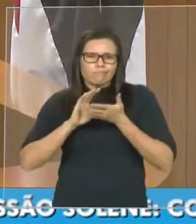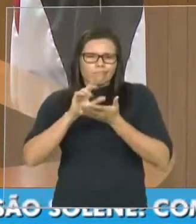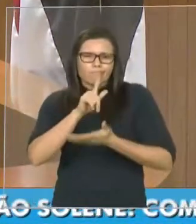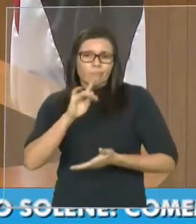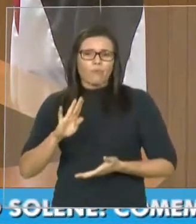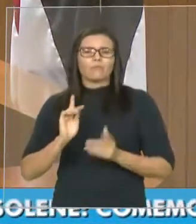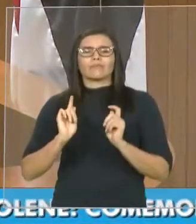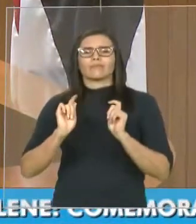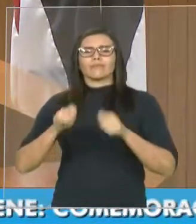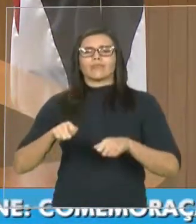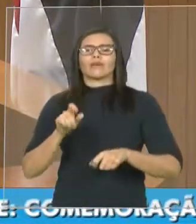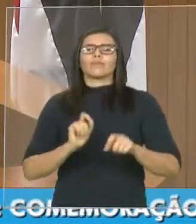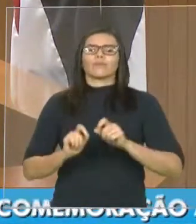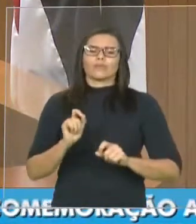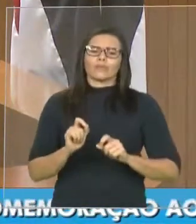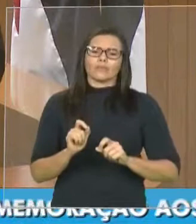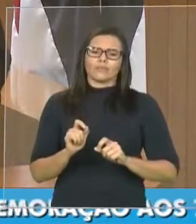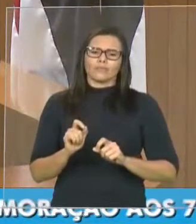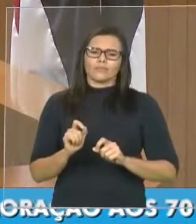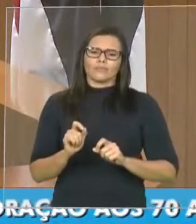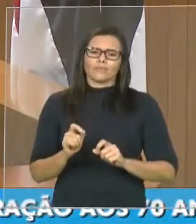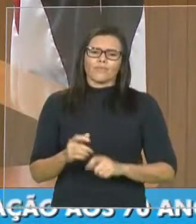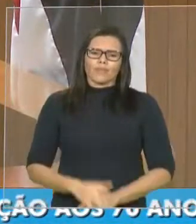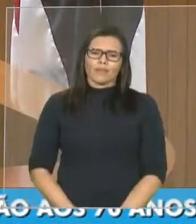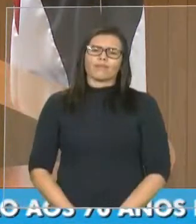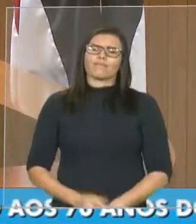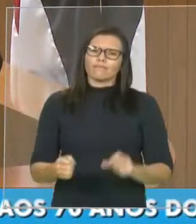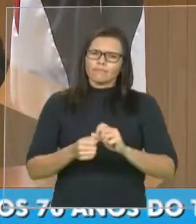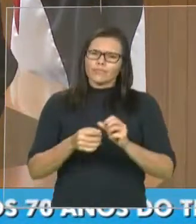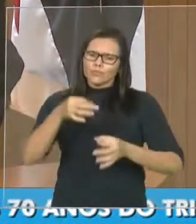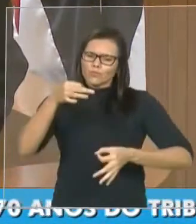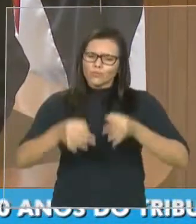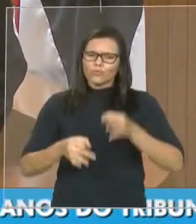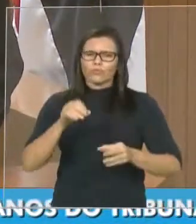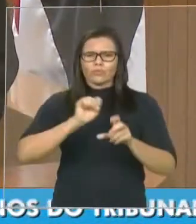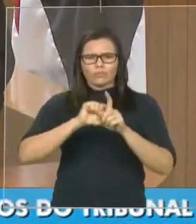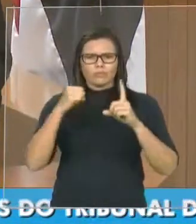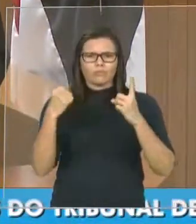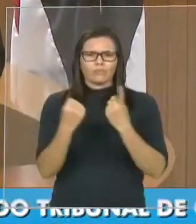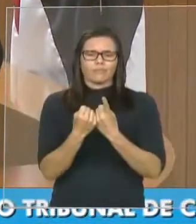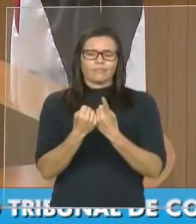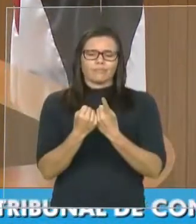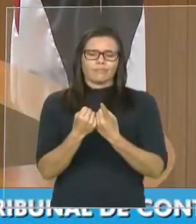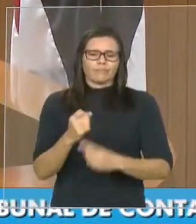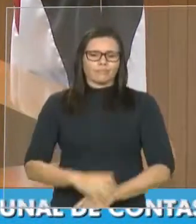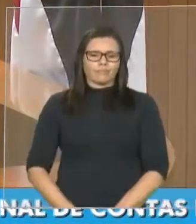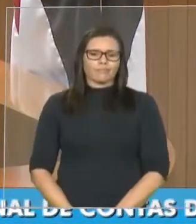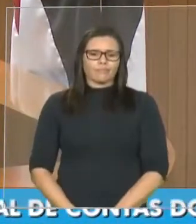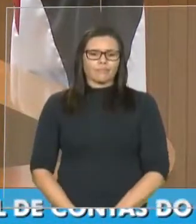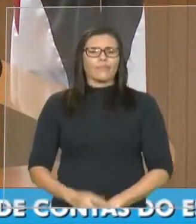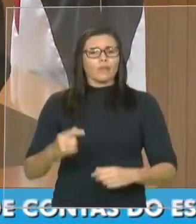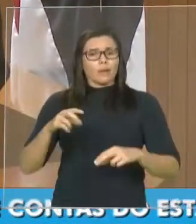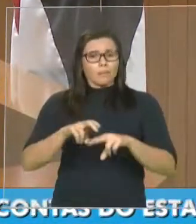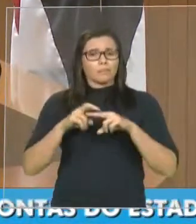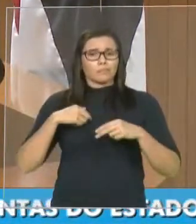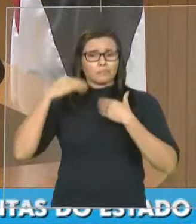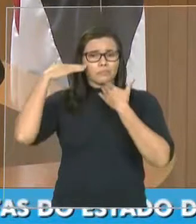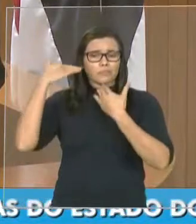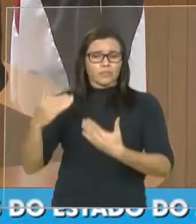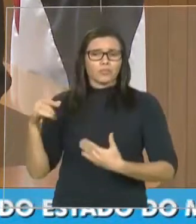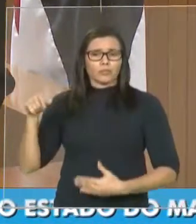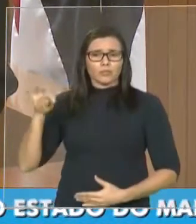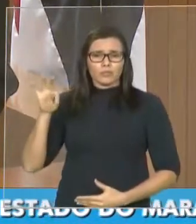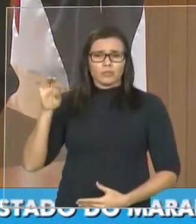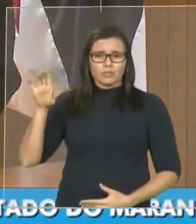só assim será possível fazer a entrega mínima de justiça social. Então, agradeço ao Tribunal de Contas do Estado, parabenizo por esses 70